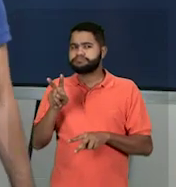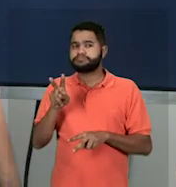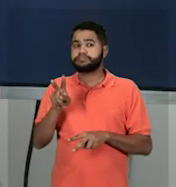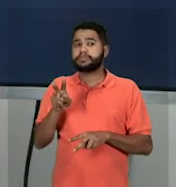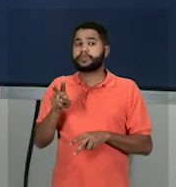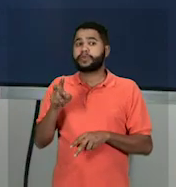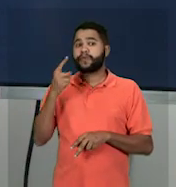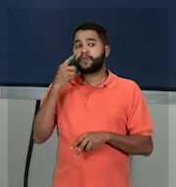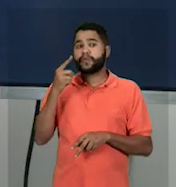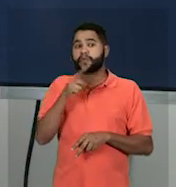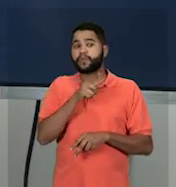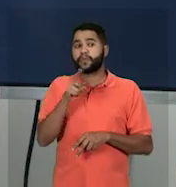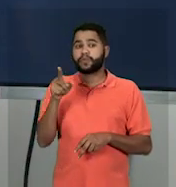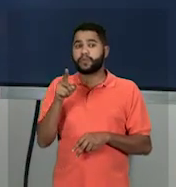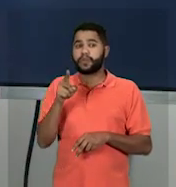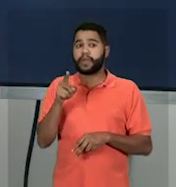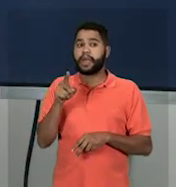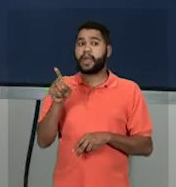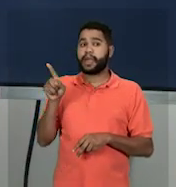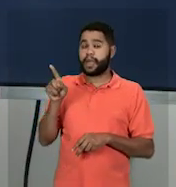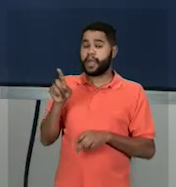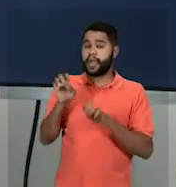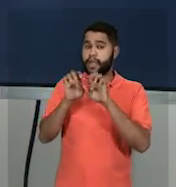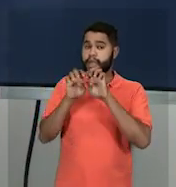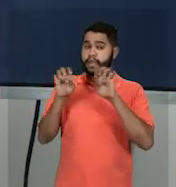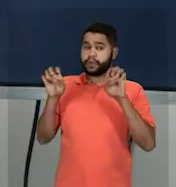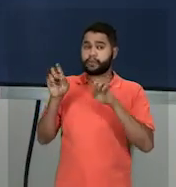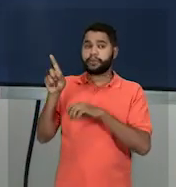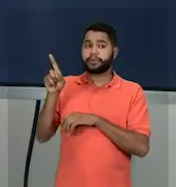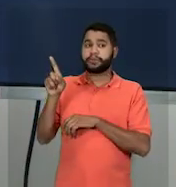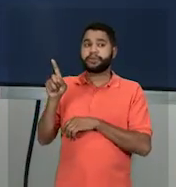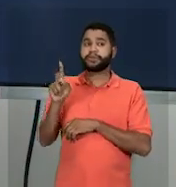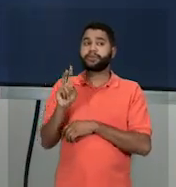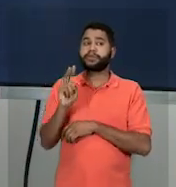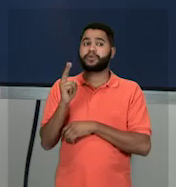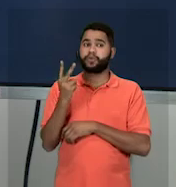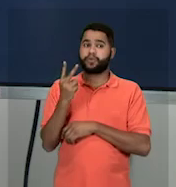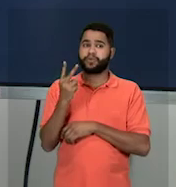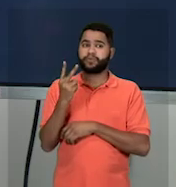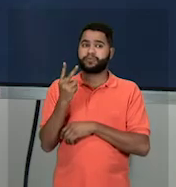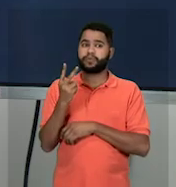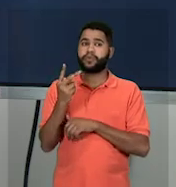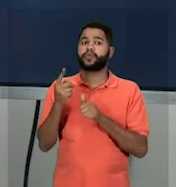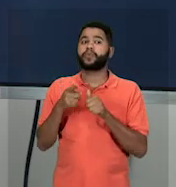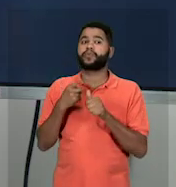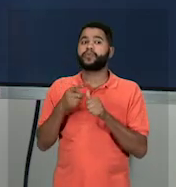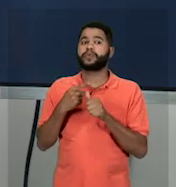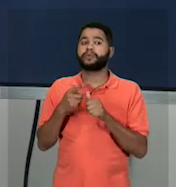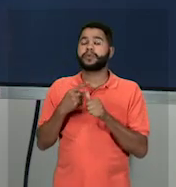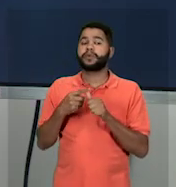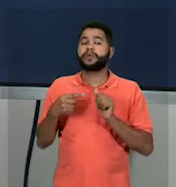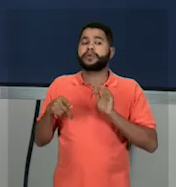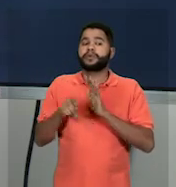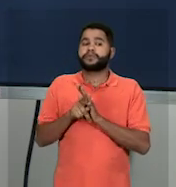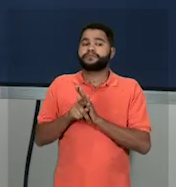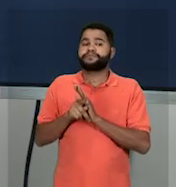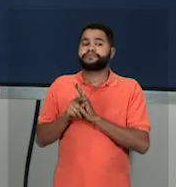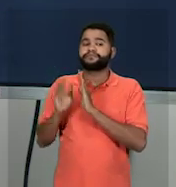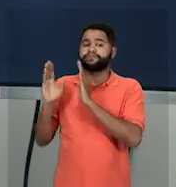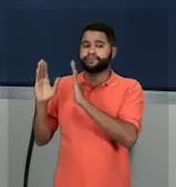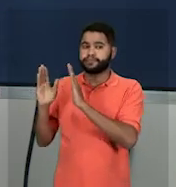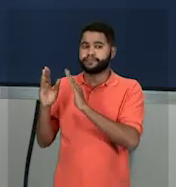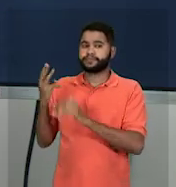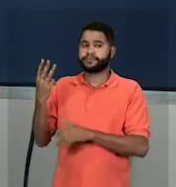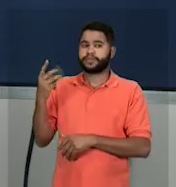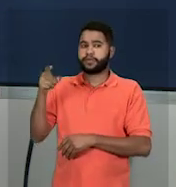raiz eu quero que você entenda que a equação exposta na tela ela tem dois membros o primeiro membro é constituído pelos termos